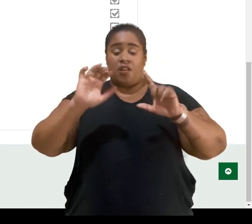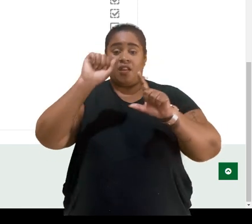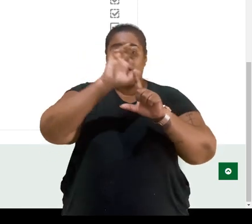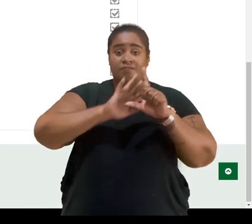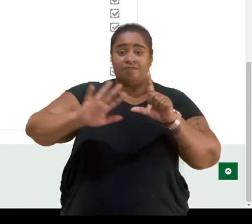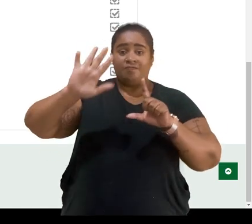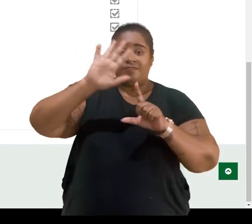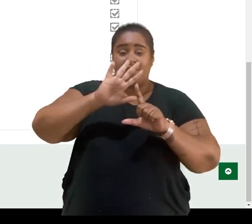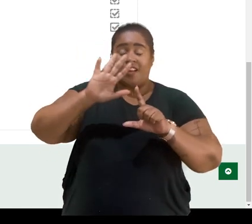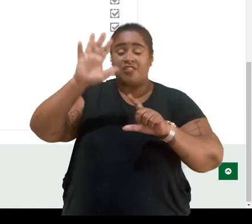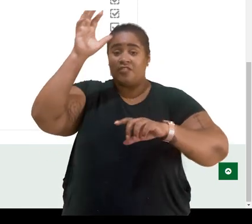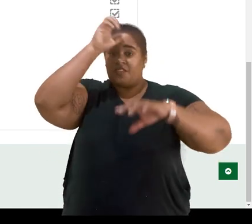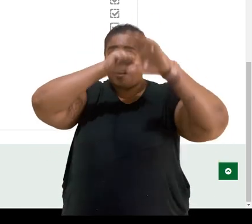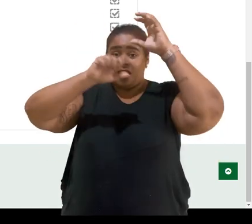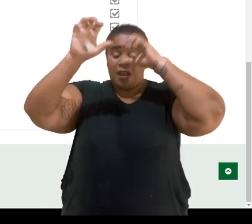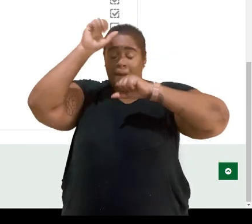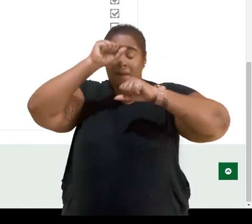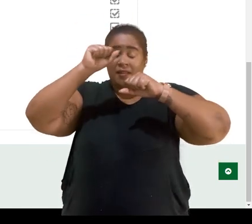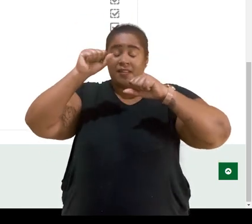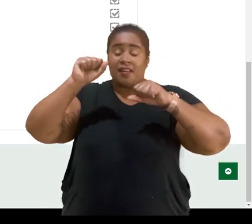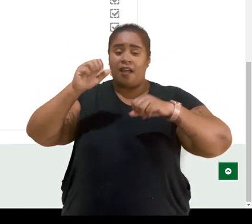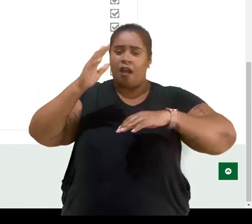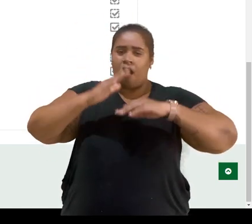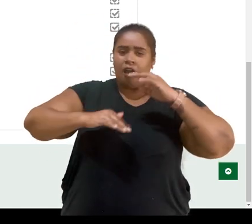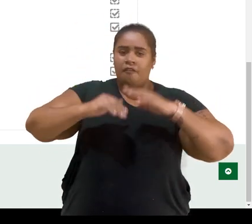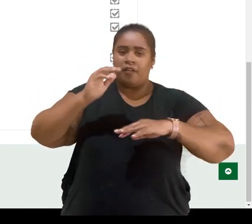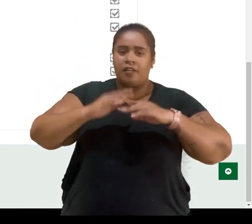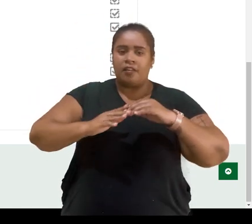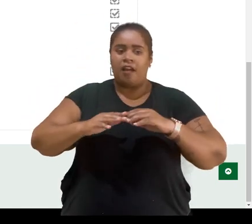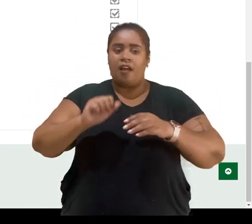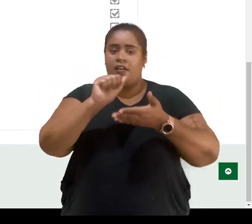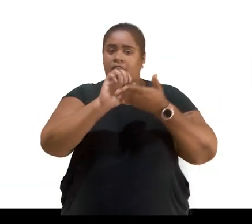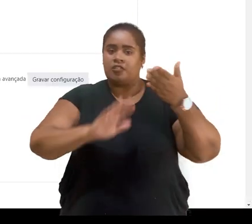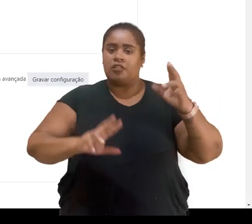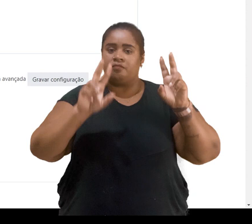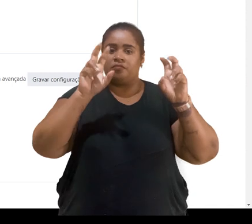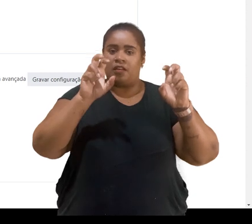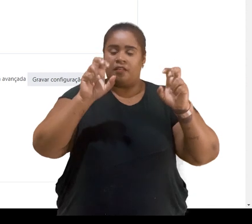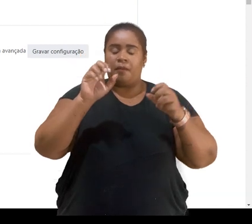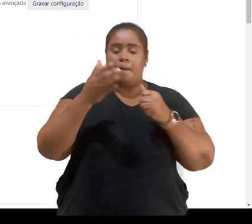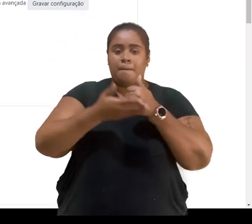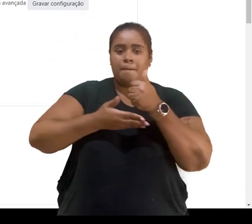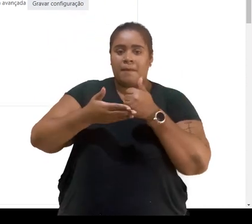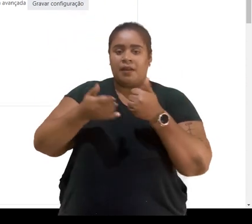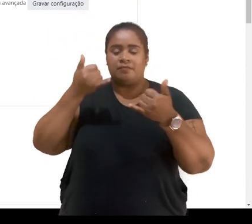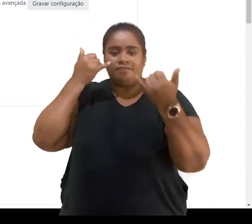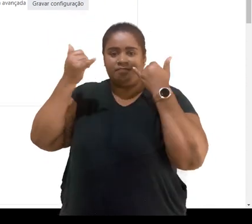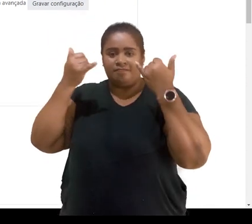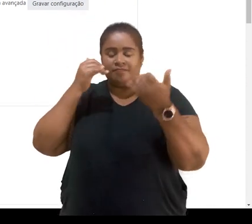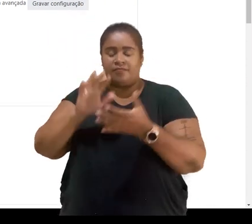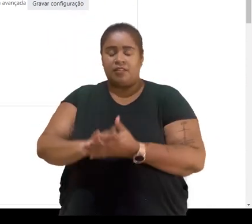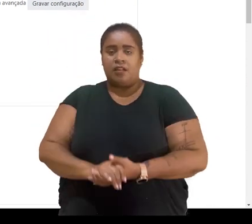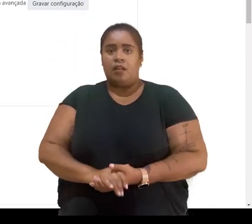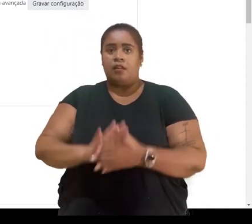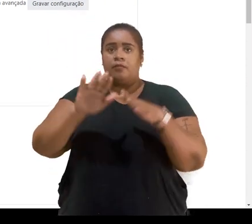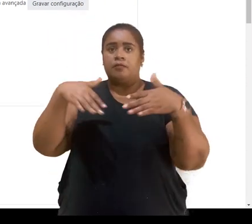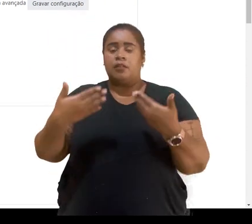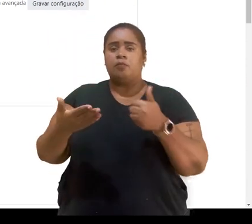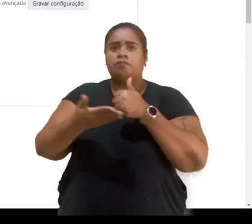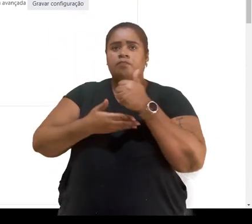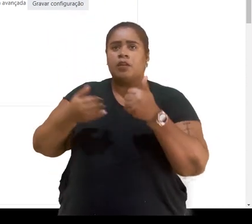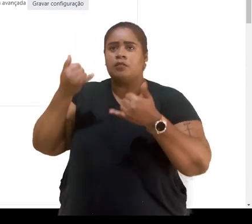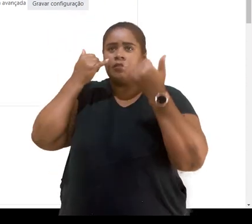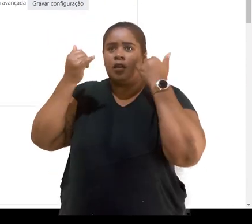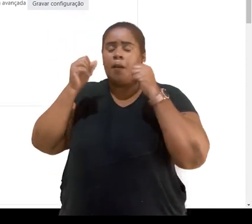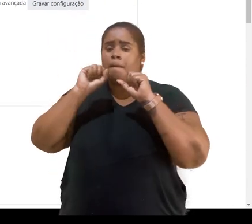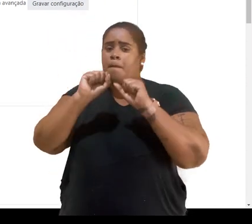Olá Neste vídeo tutorial Vamos aprender a avaliar a atividade base de dados então a base de